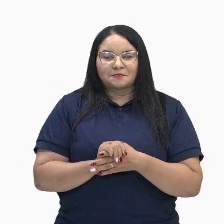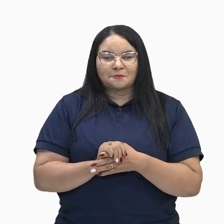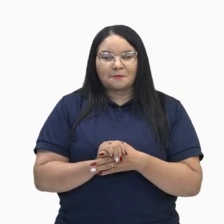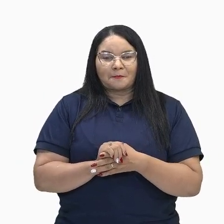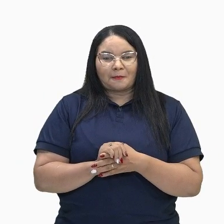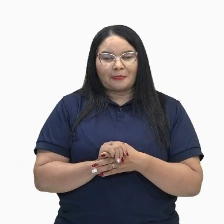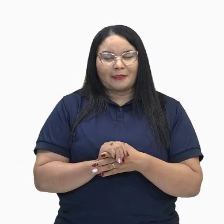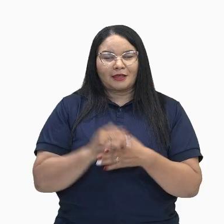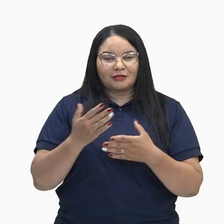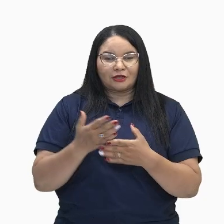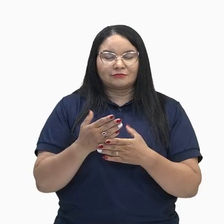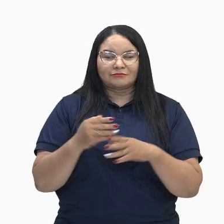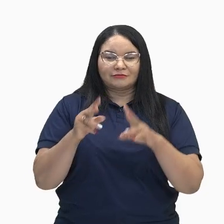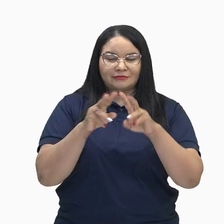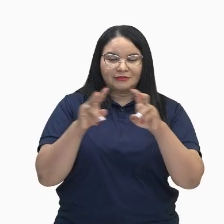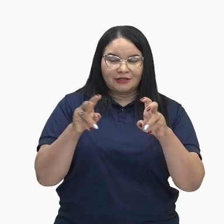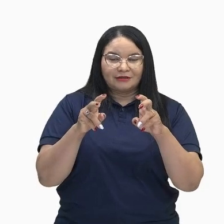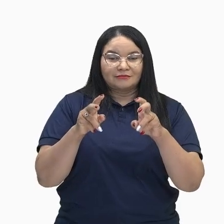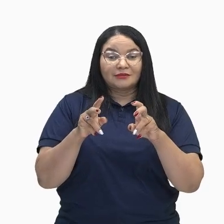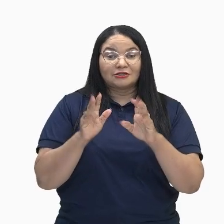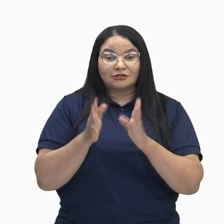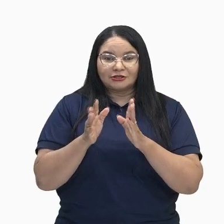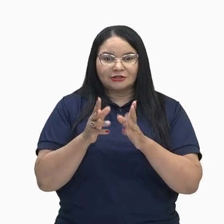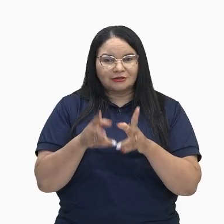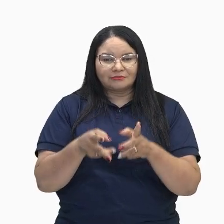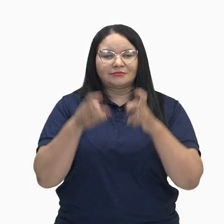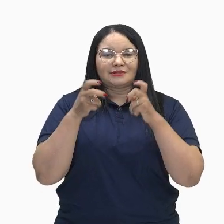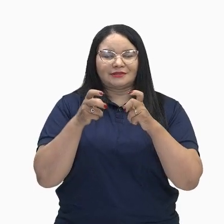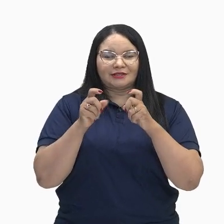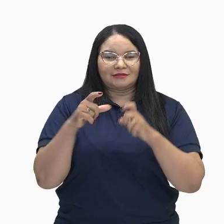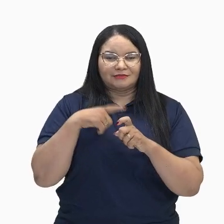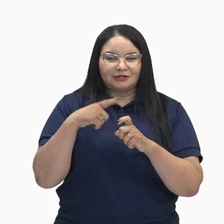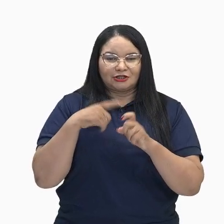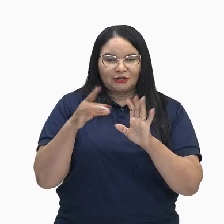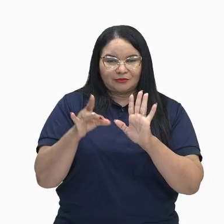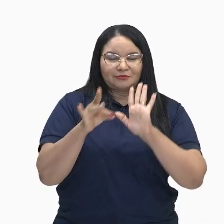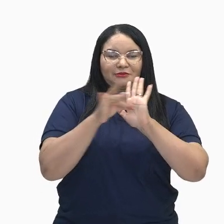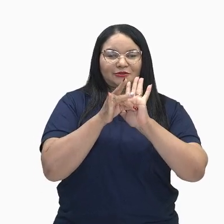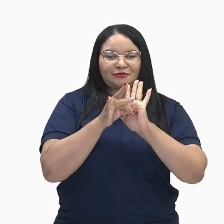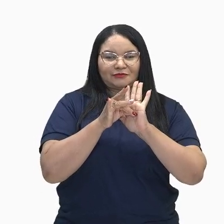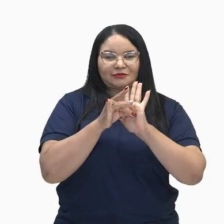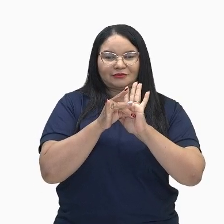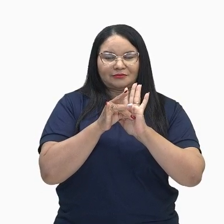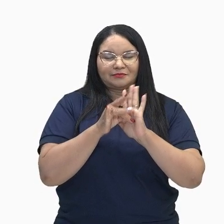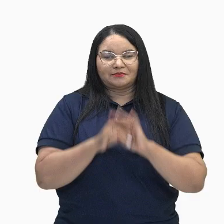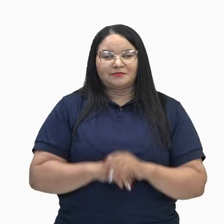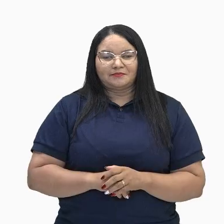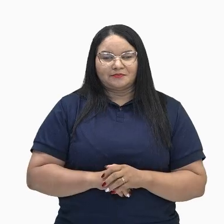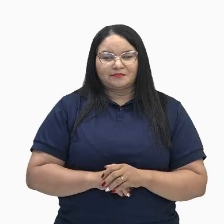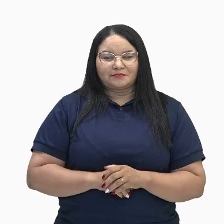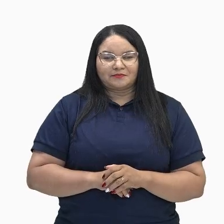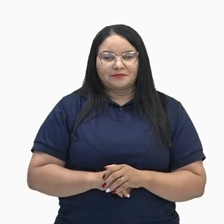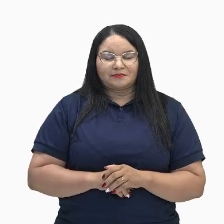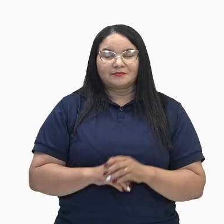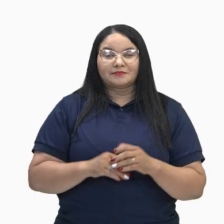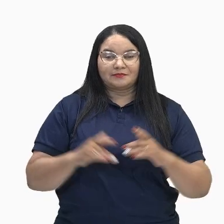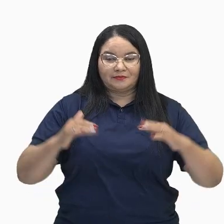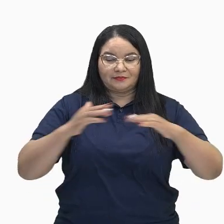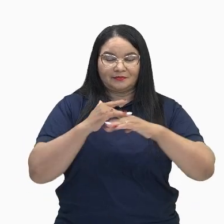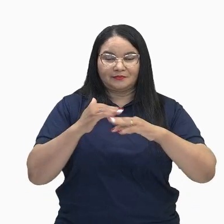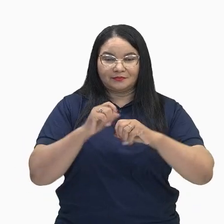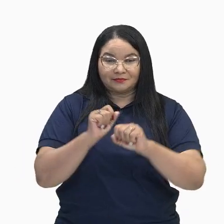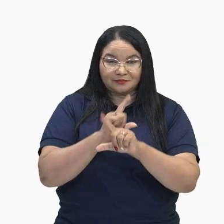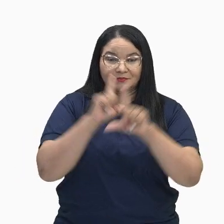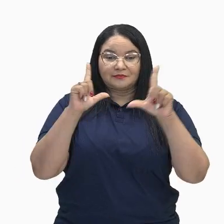Então, no próprio título do poema, a gente já consegue enxergar a personificação, né, da palavra cidade. A cidade acorda, os